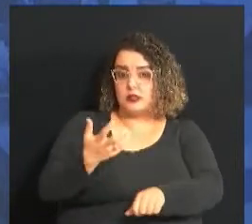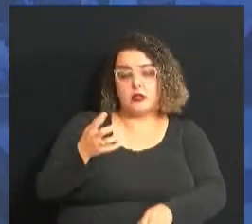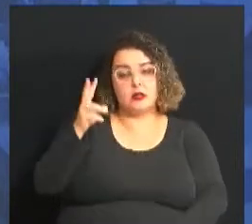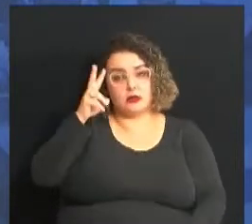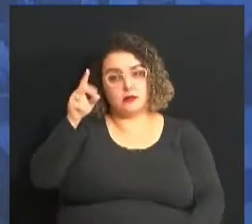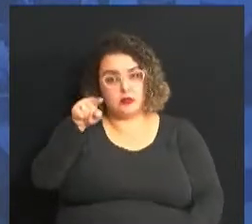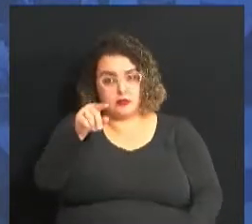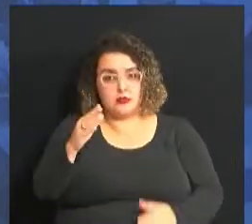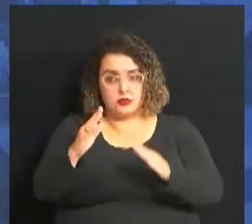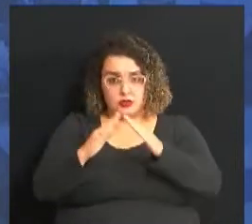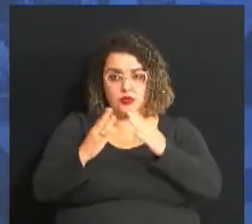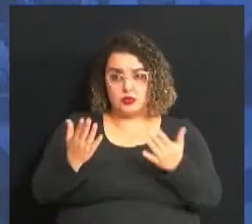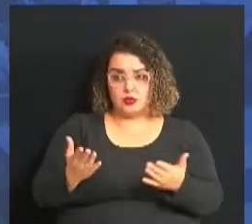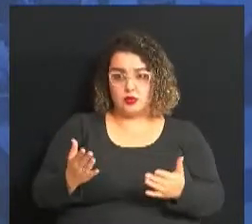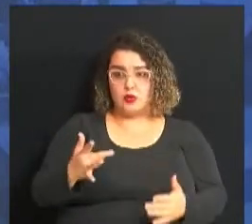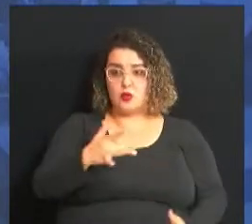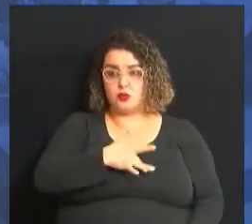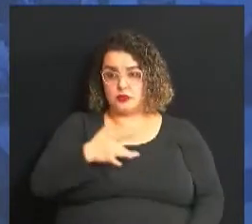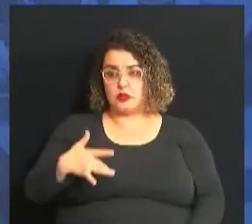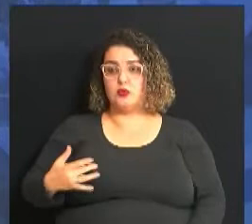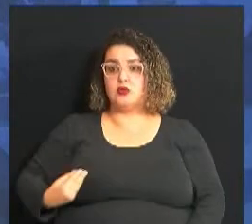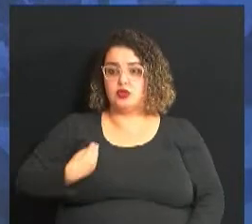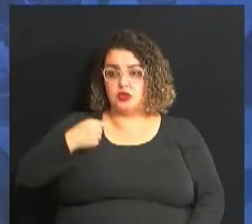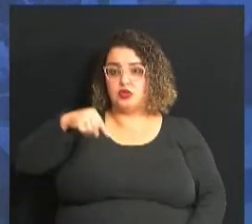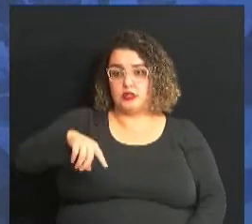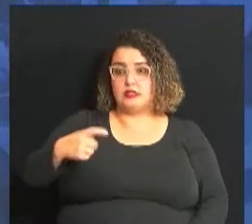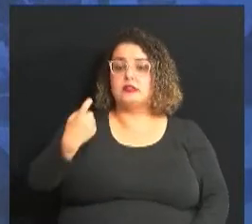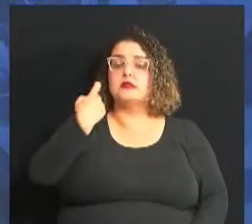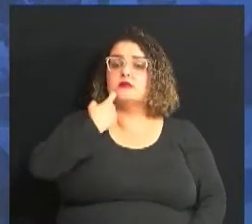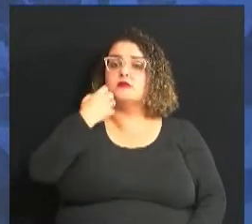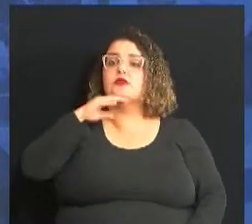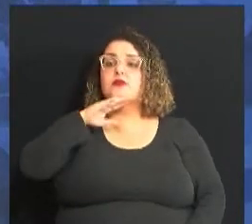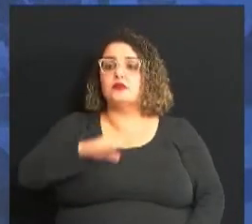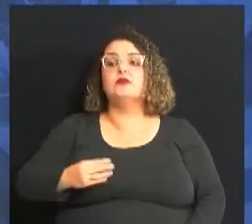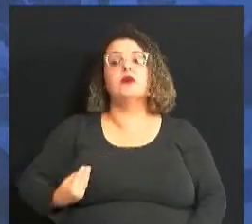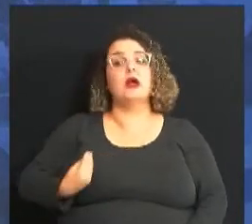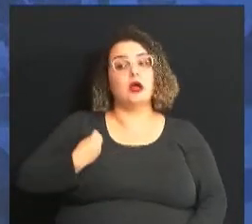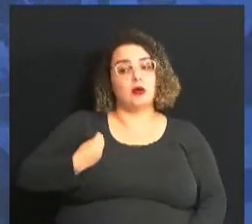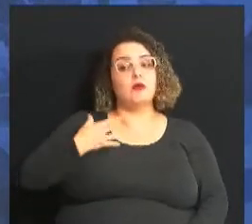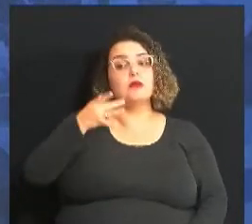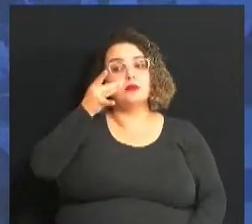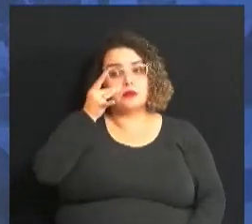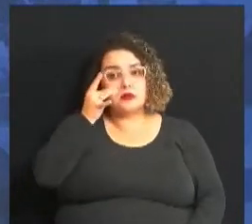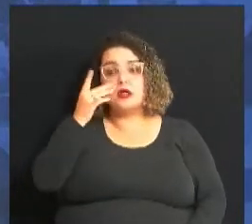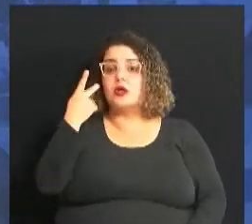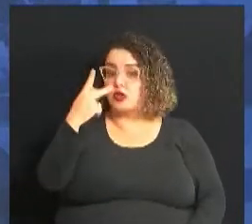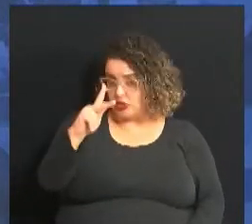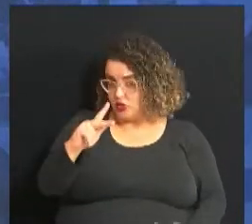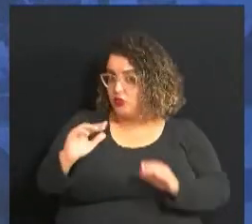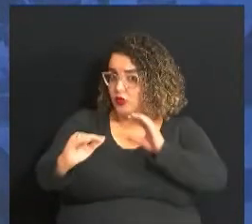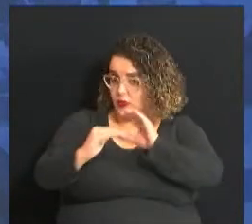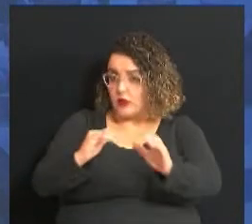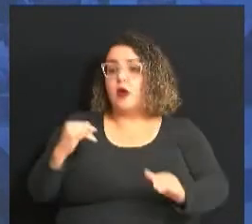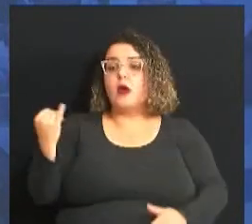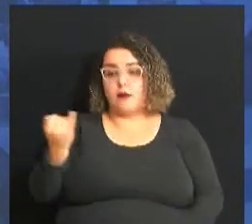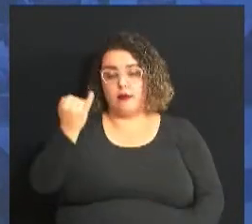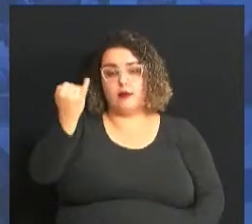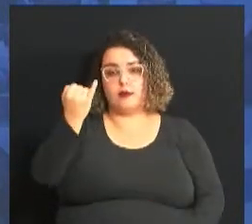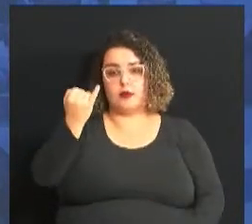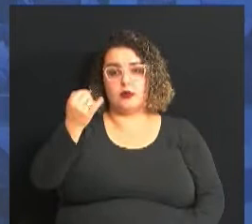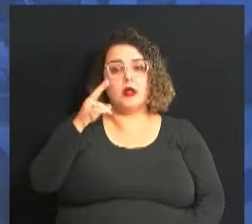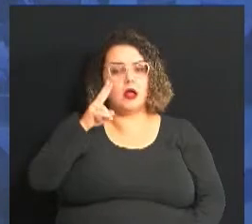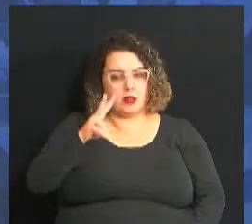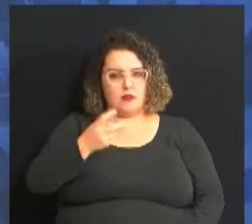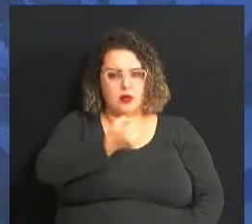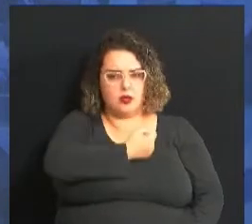casa que o Saúde é Vida desta sexta-feira à tarde é ao vivo e a sua participação é fundamental. Tá vendo esse número que